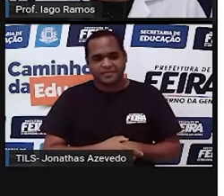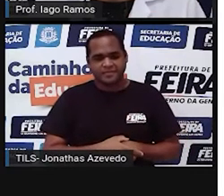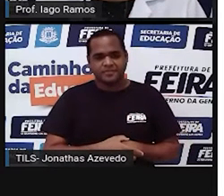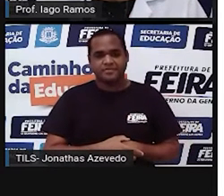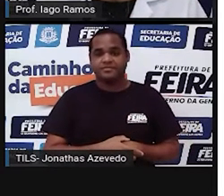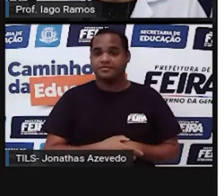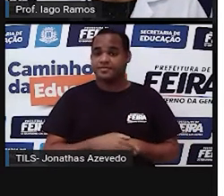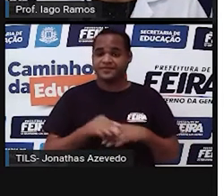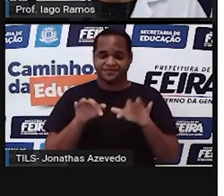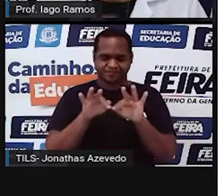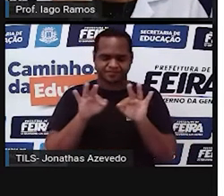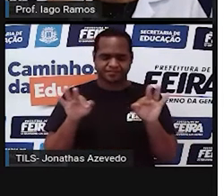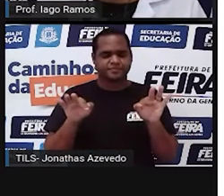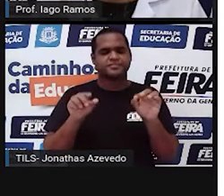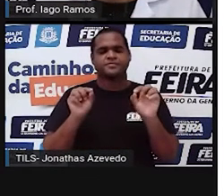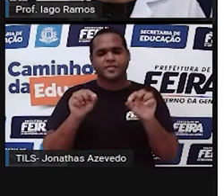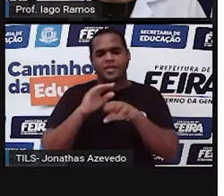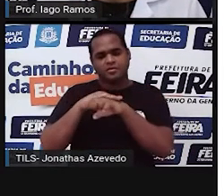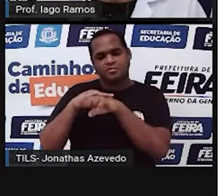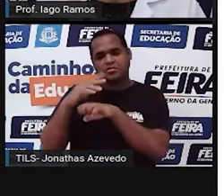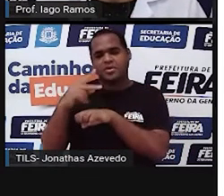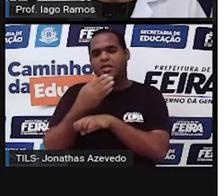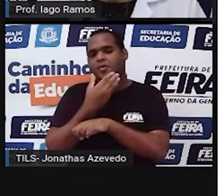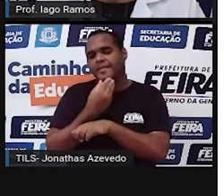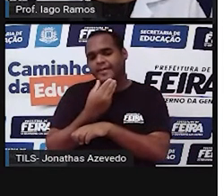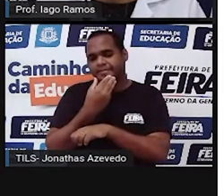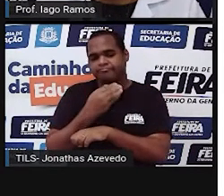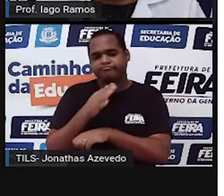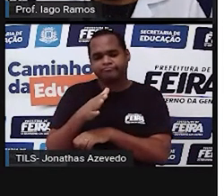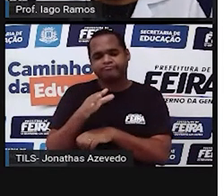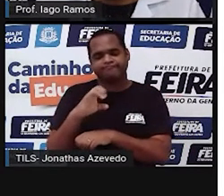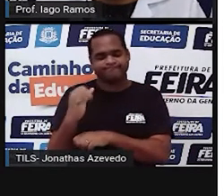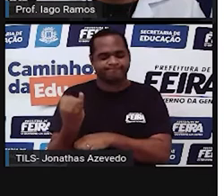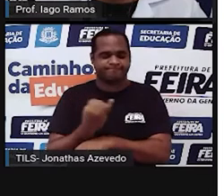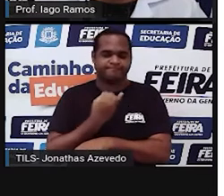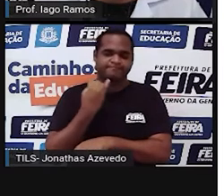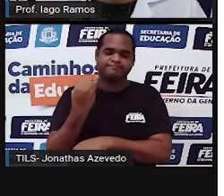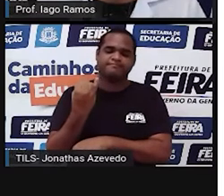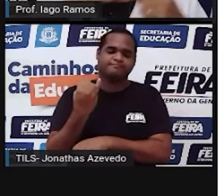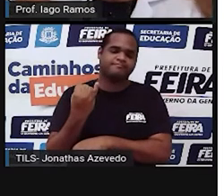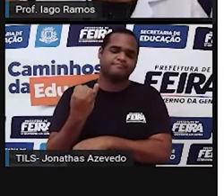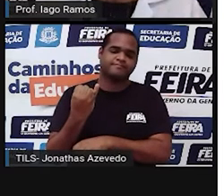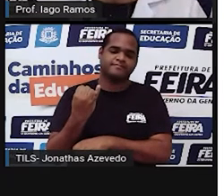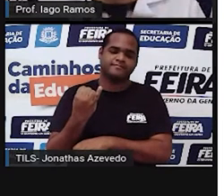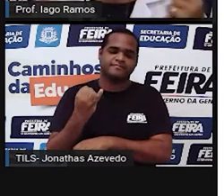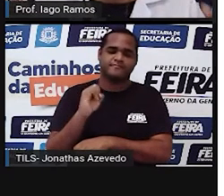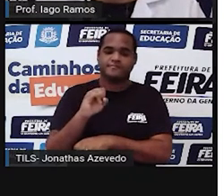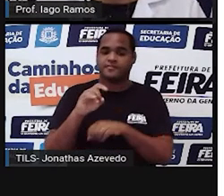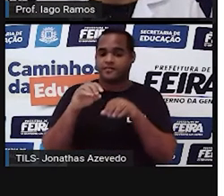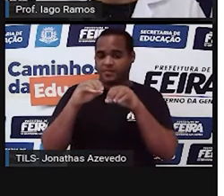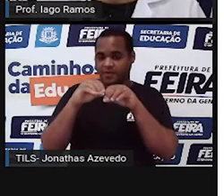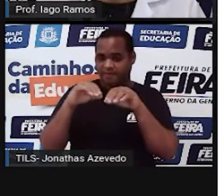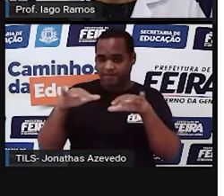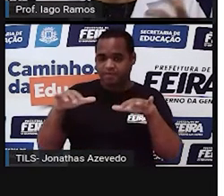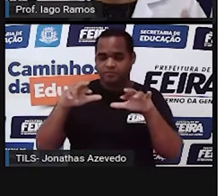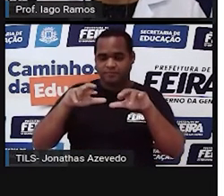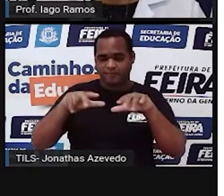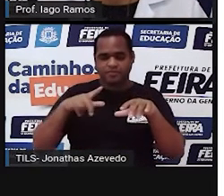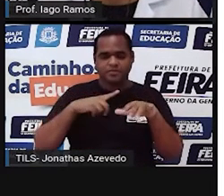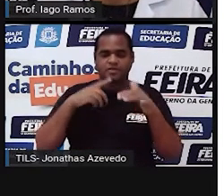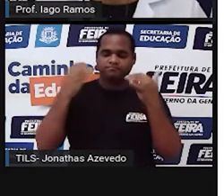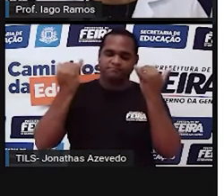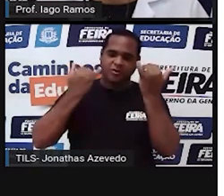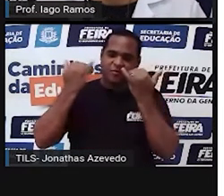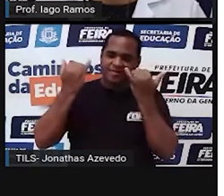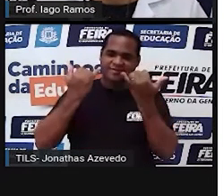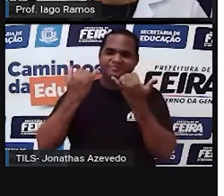Essa frase, né, desse autor é muito importante porque várias informações, vários